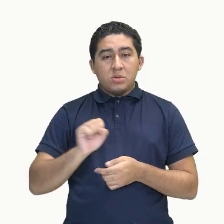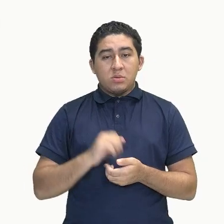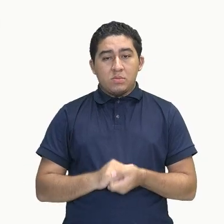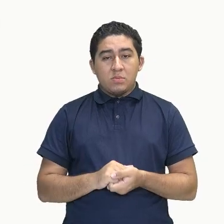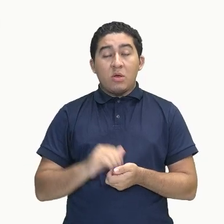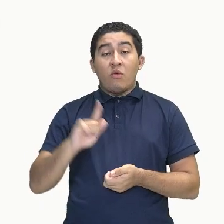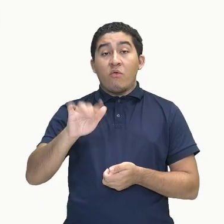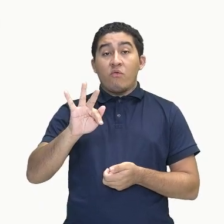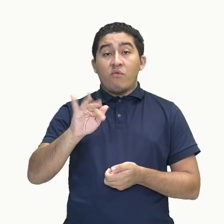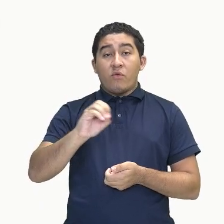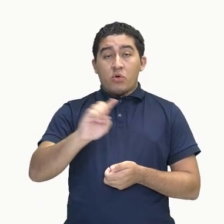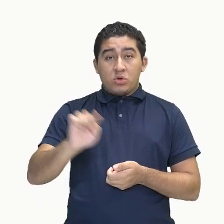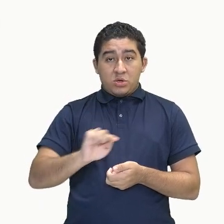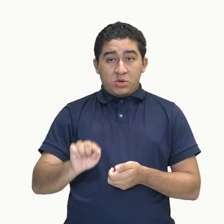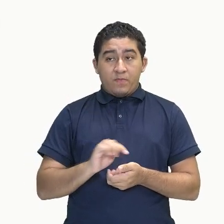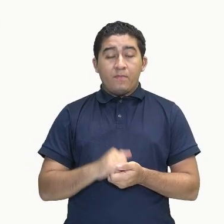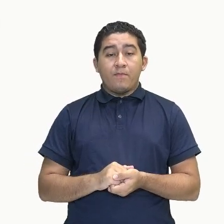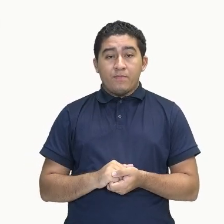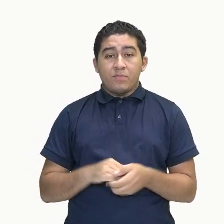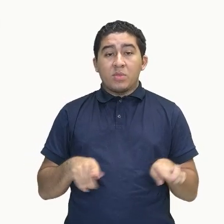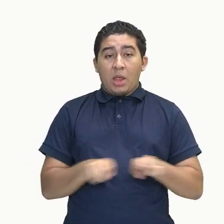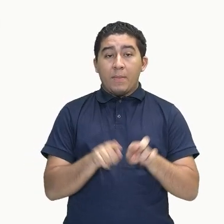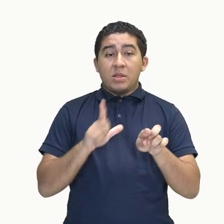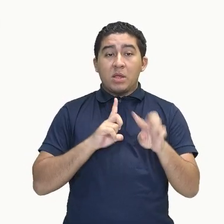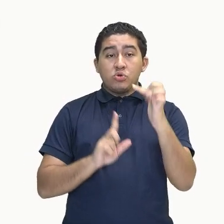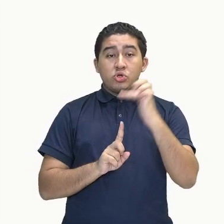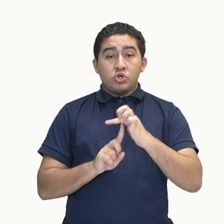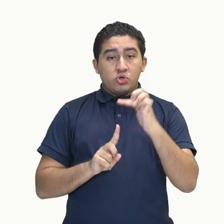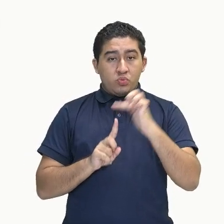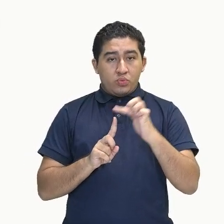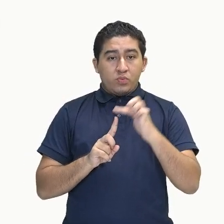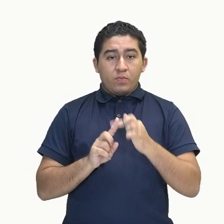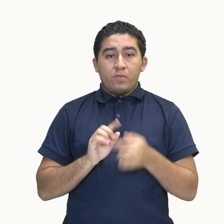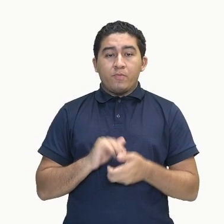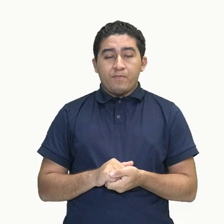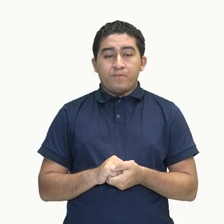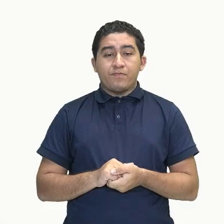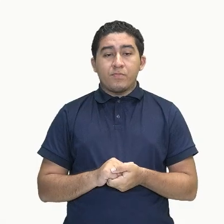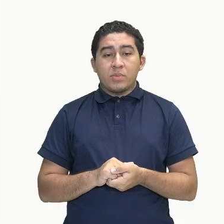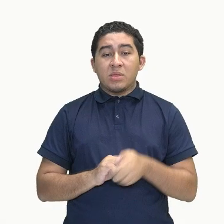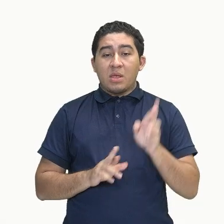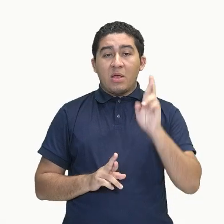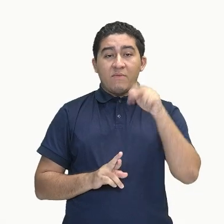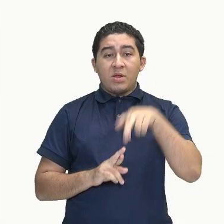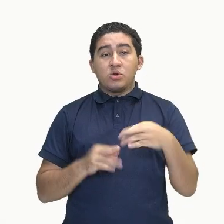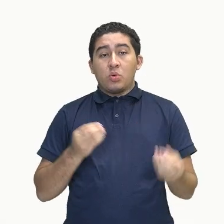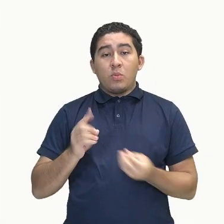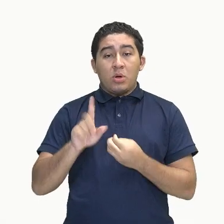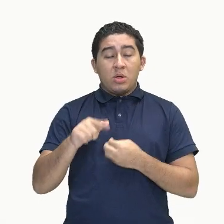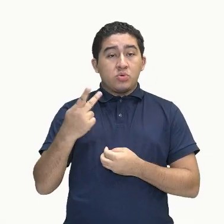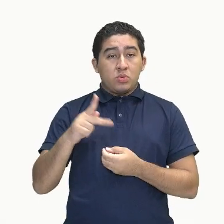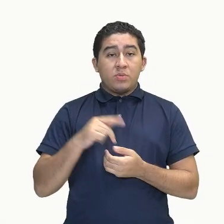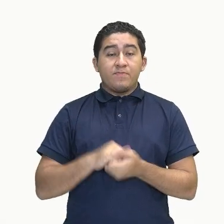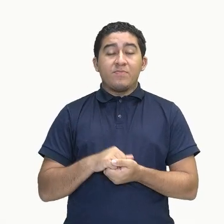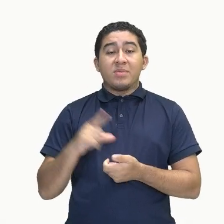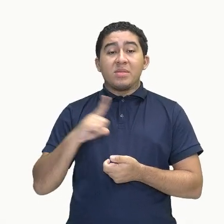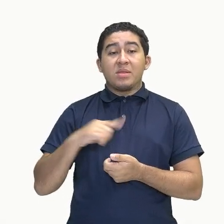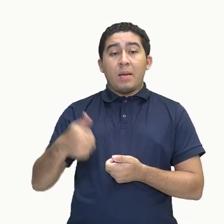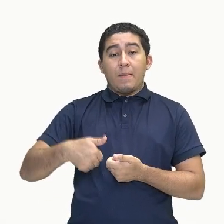desses rios. Aí nós temos os tipos de bacia hidrográfica, né, com relação à sua foz. Nós temos bacia